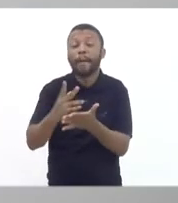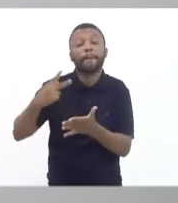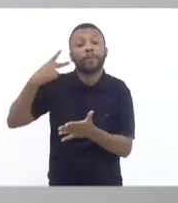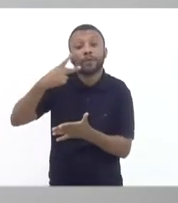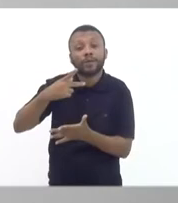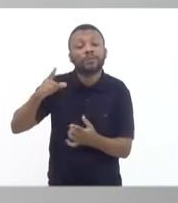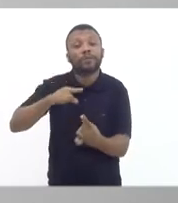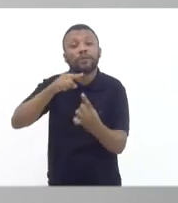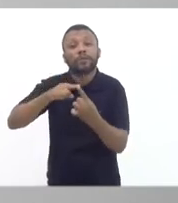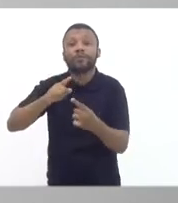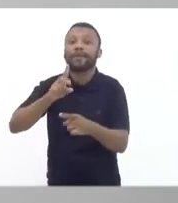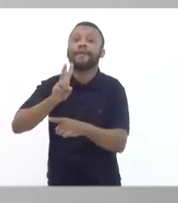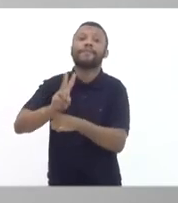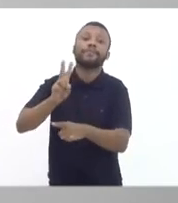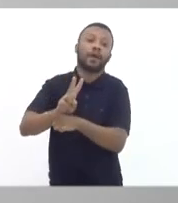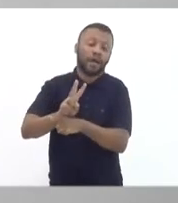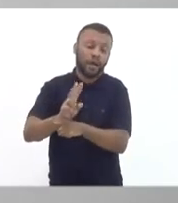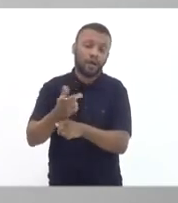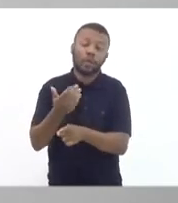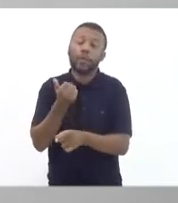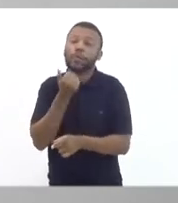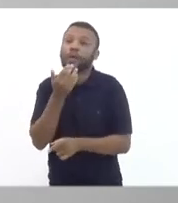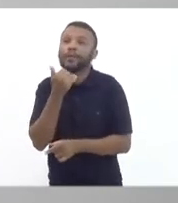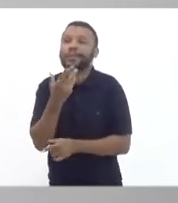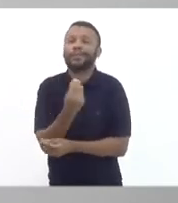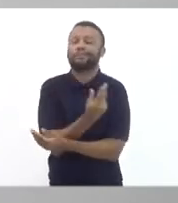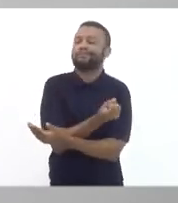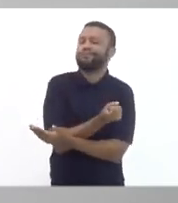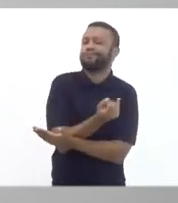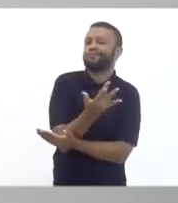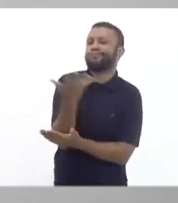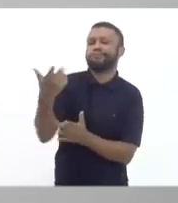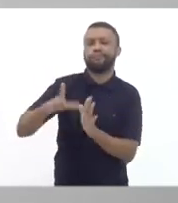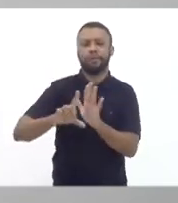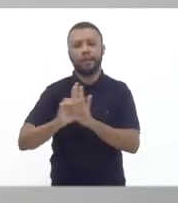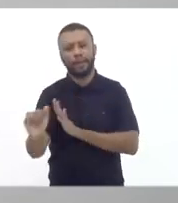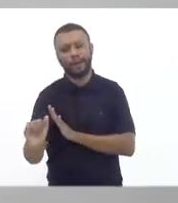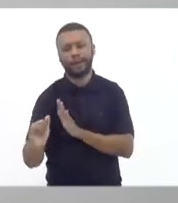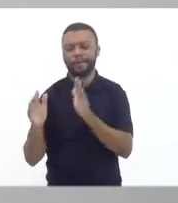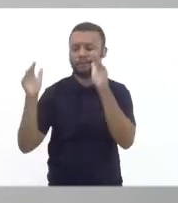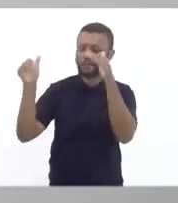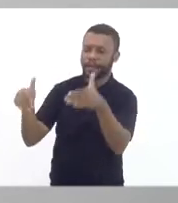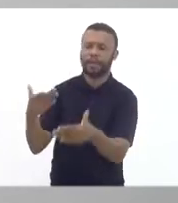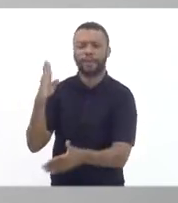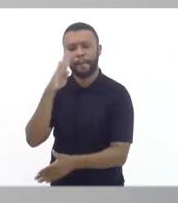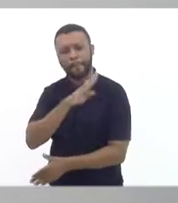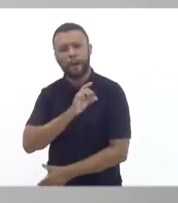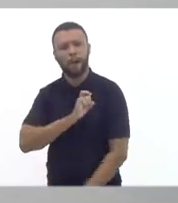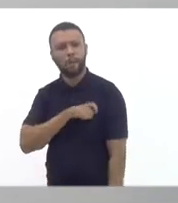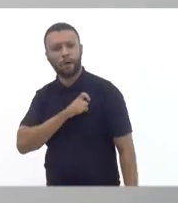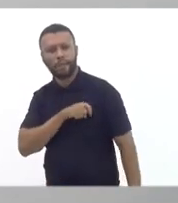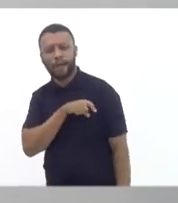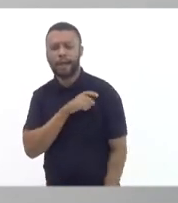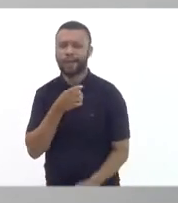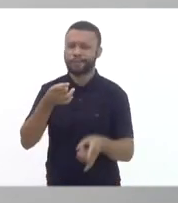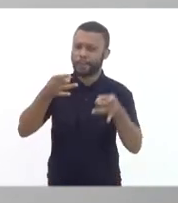a efetividade das leis. Não adianta ter milhões de leis. Não adianta ter lei para maus tratos, lei para abandono. Não adianta ter isso. Se não